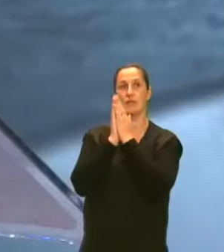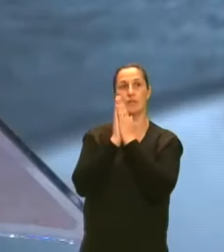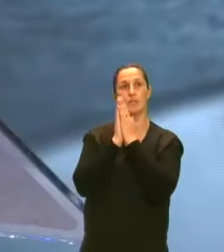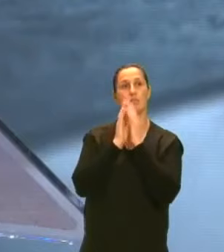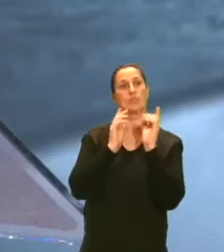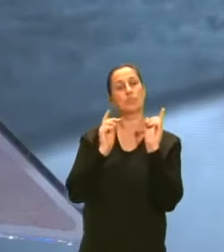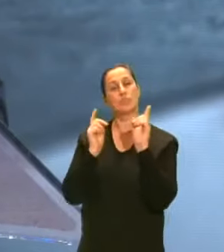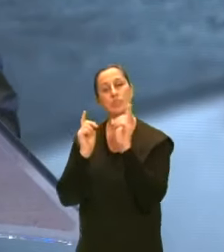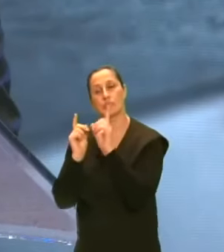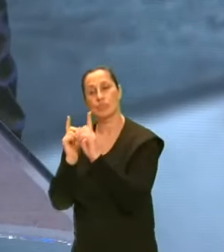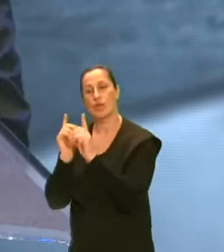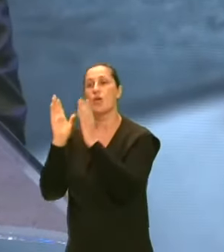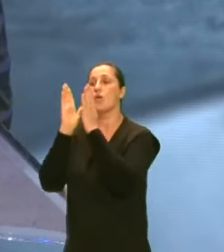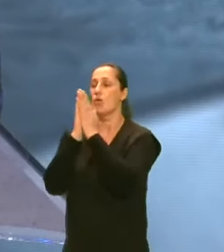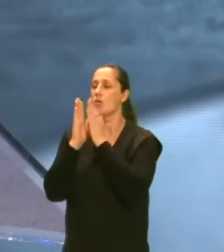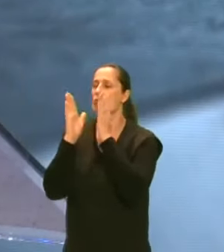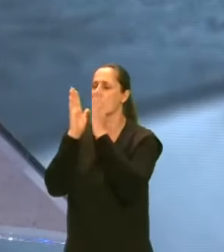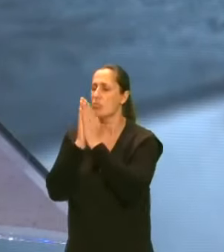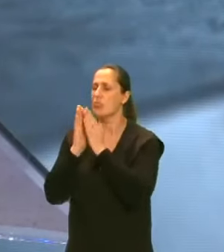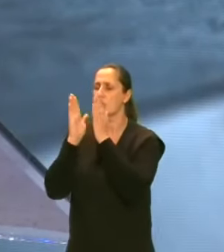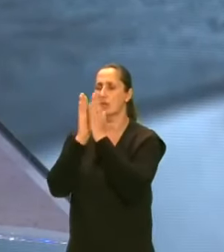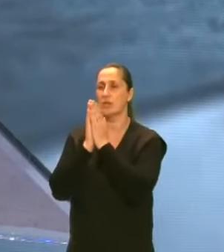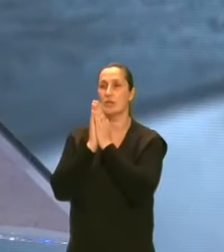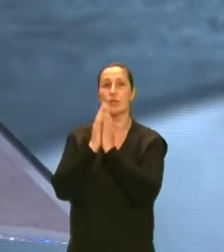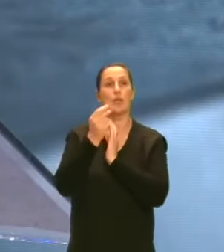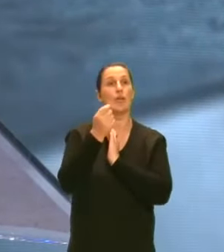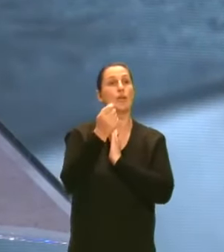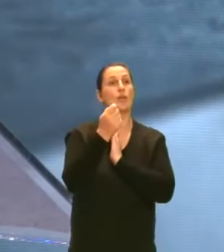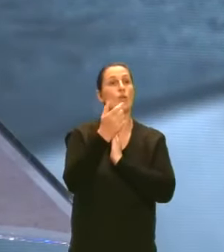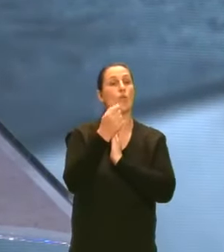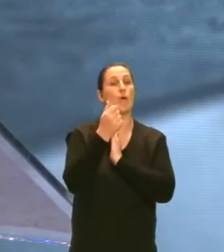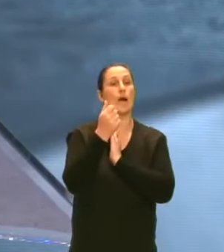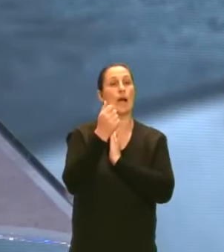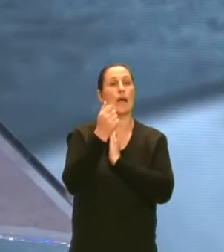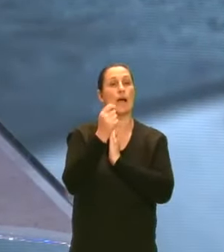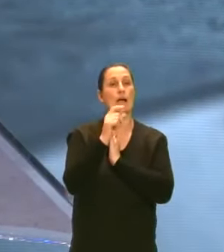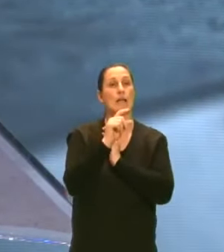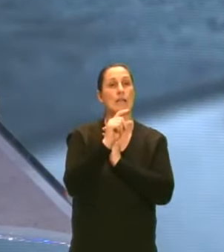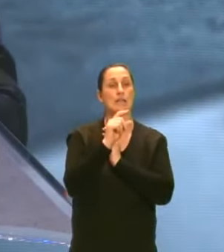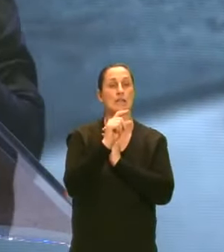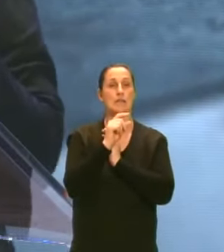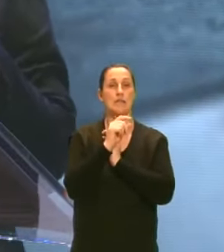nessa semana, ele está orando. Quando ele está para ir embora, o hospital liga para eles voltarem.